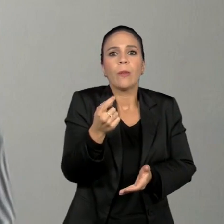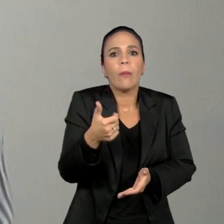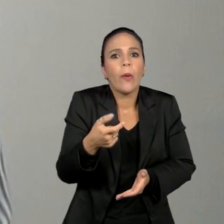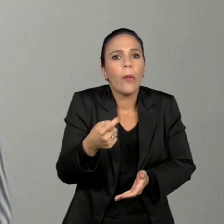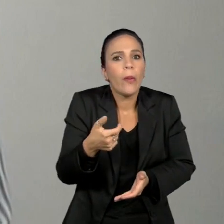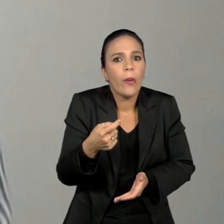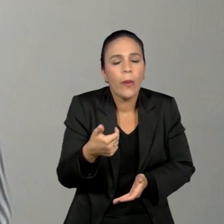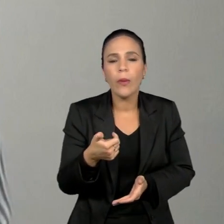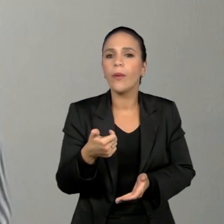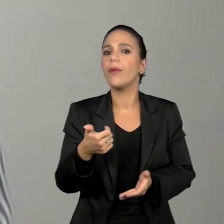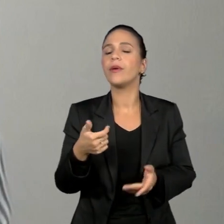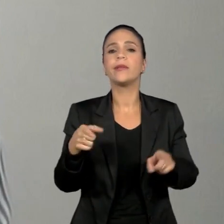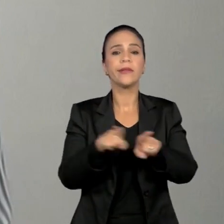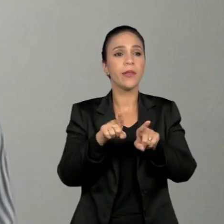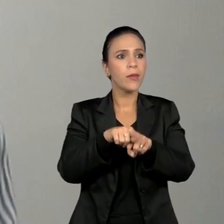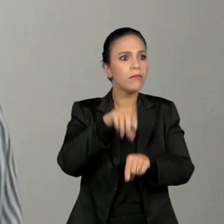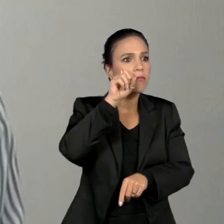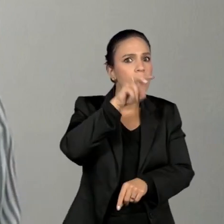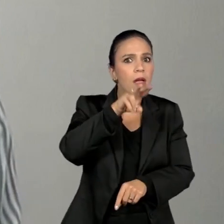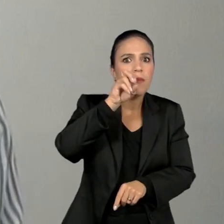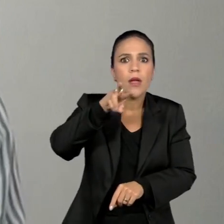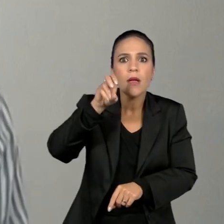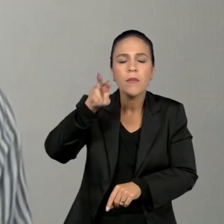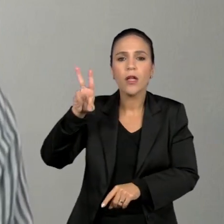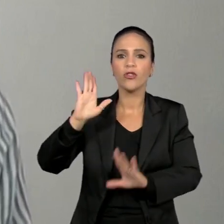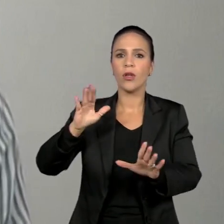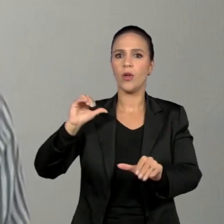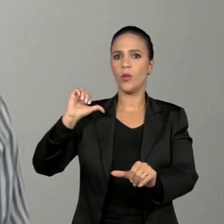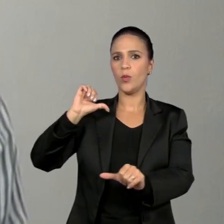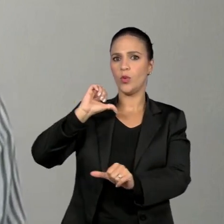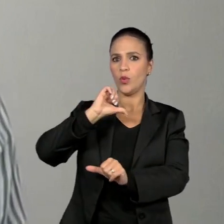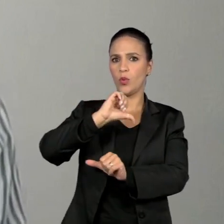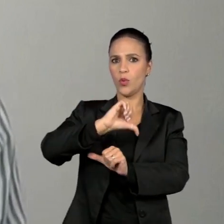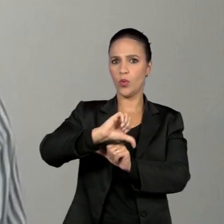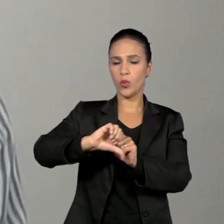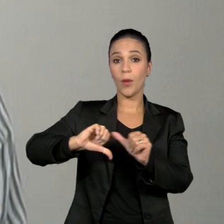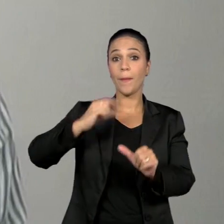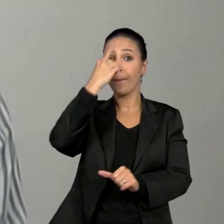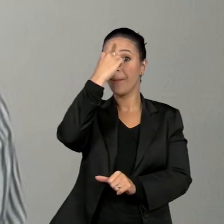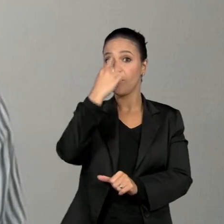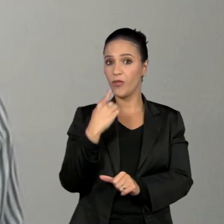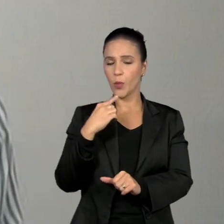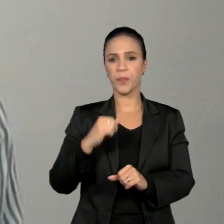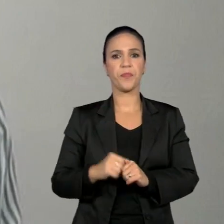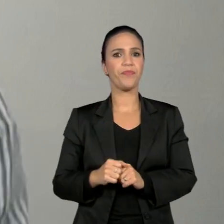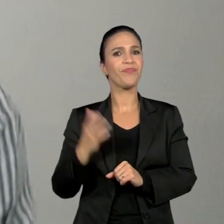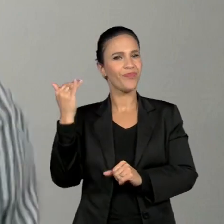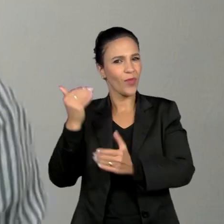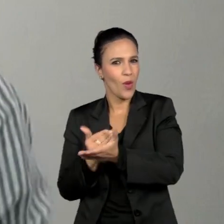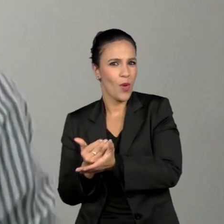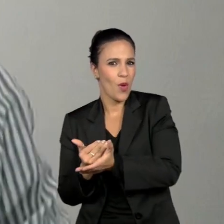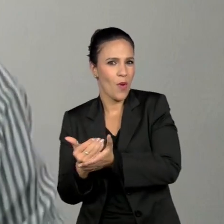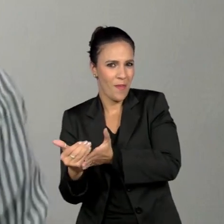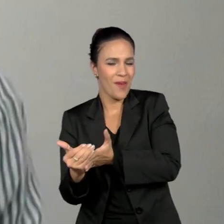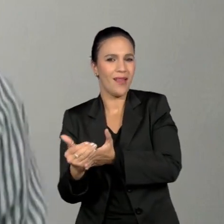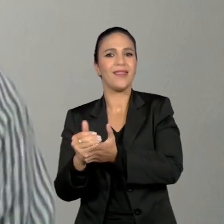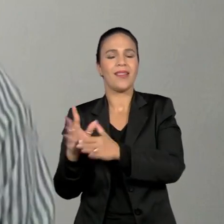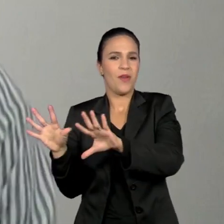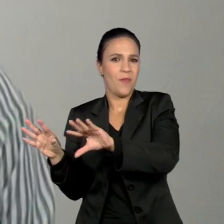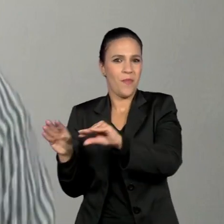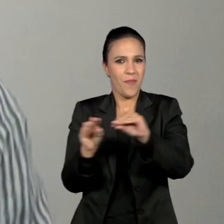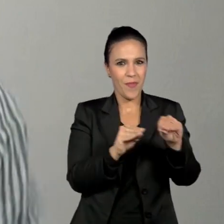pessoas vão ter que escolher como utilizar esse dinheiro, se para um transporte ou para comida. Então, daí estamos enfrentando, né, nos